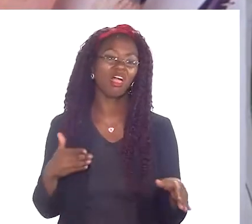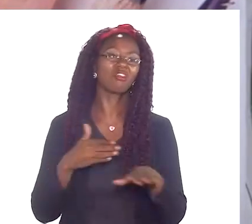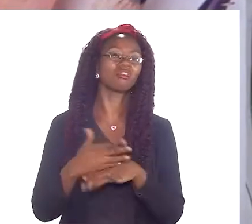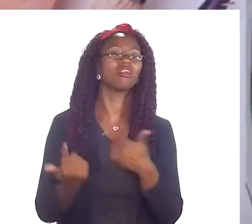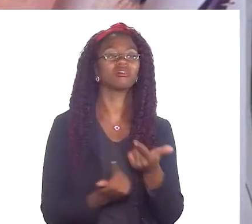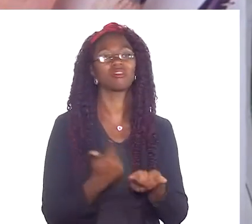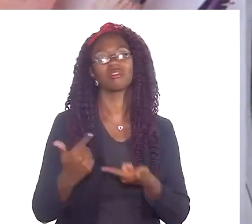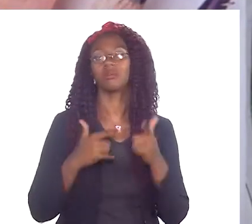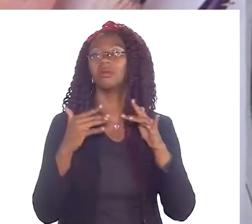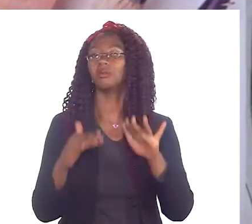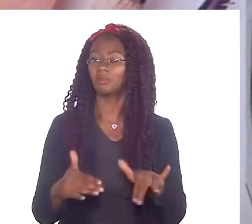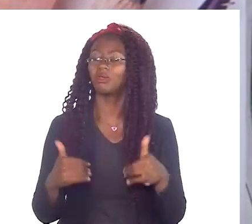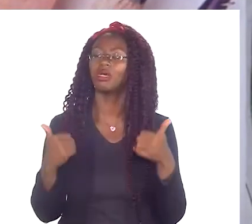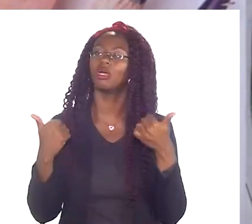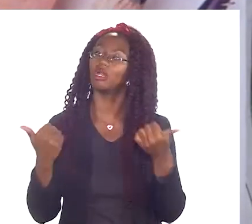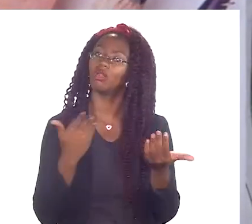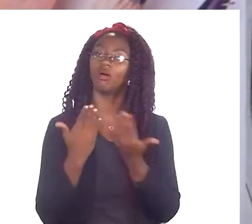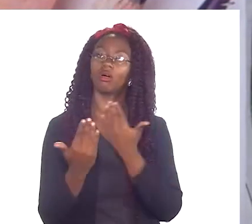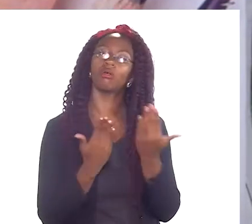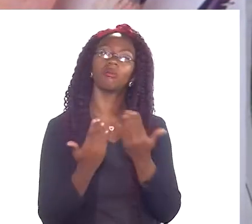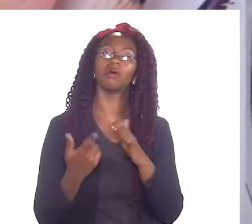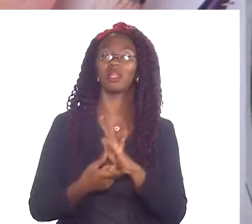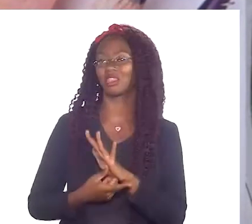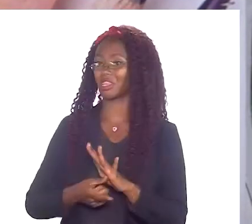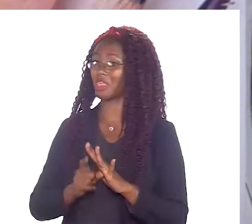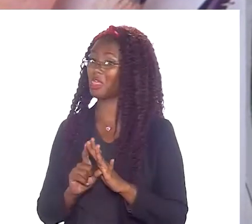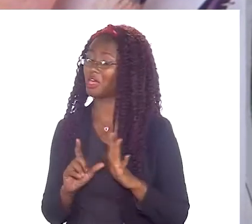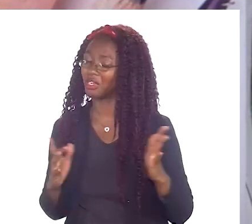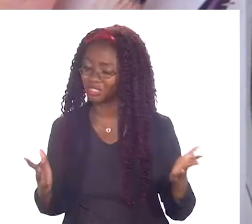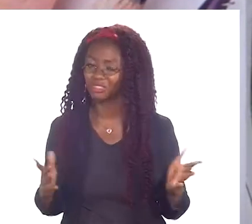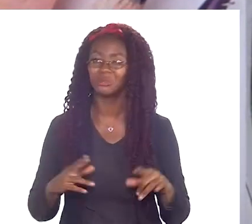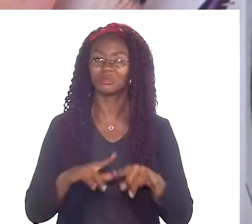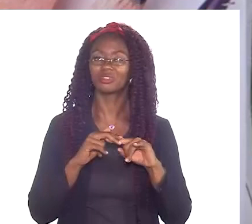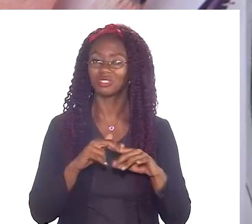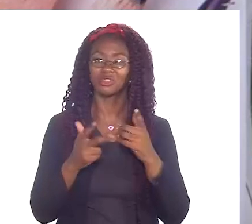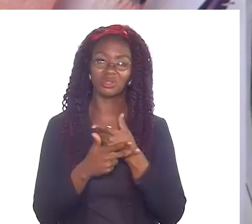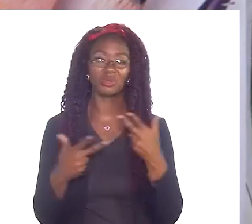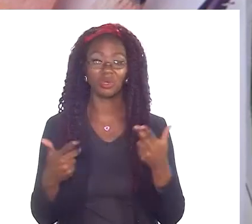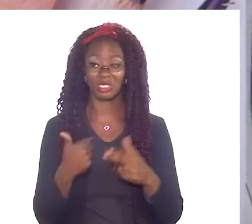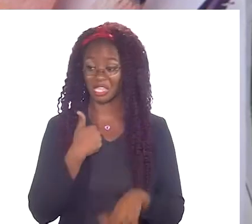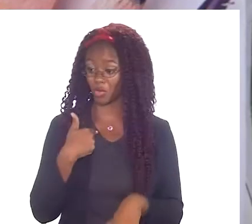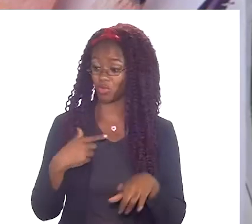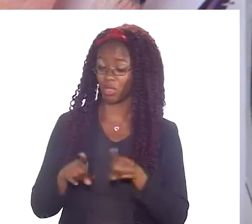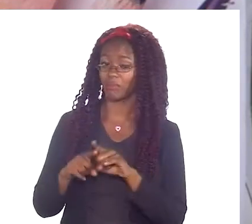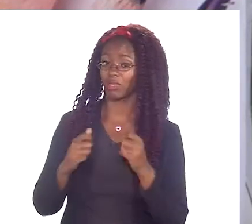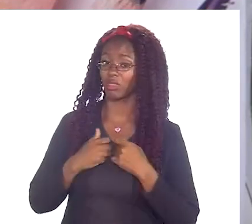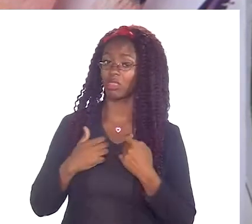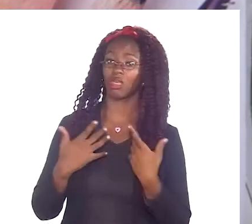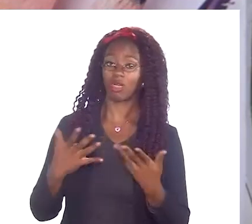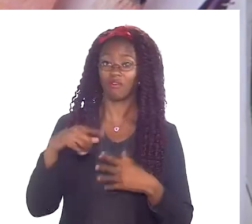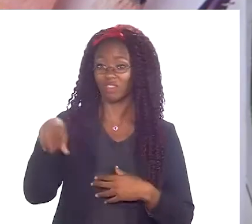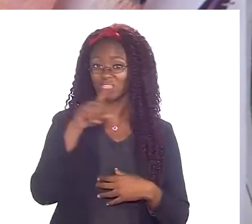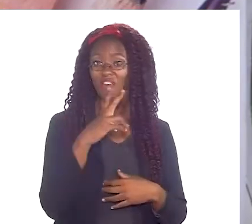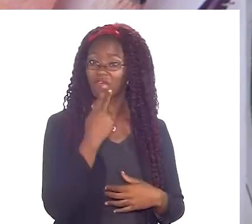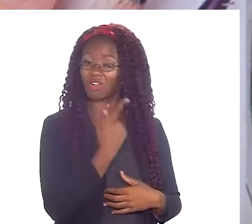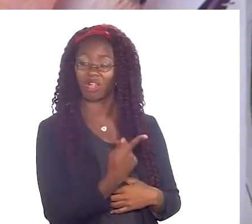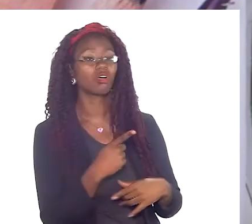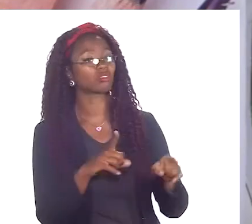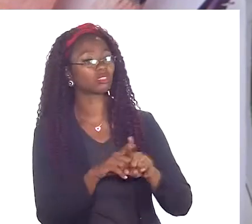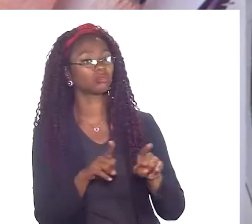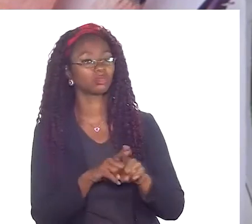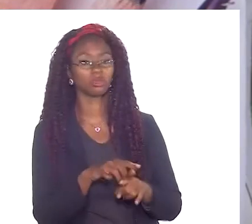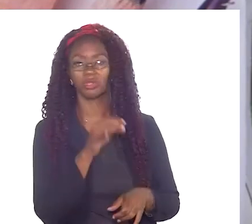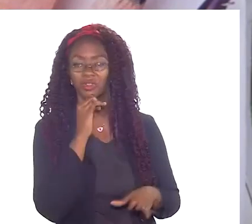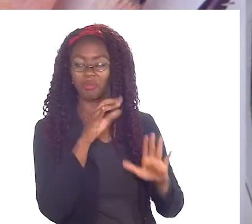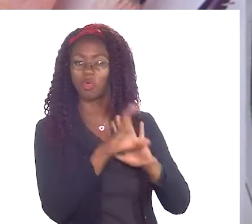posicionamento de mercado muito melhor do que anteriormente, porque assim foram dicas que até me surpreenderam, assim, as coisas que